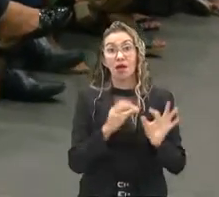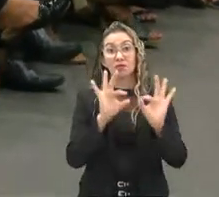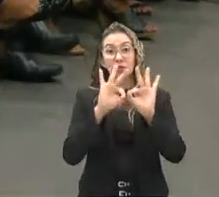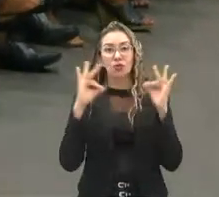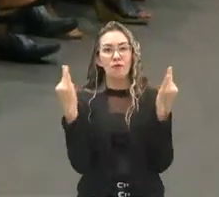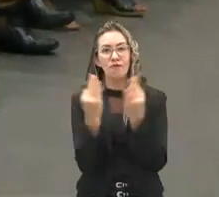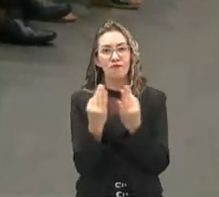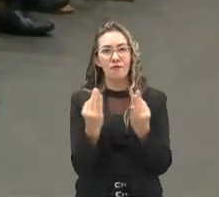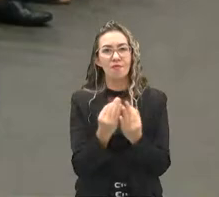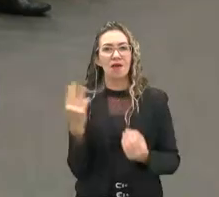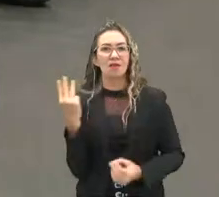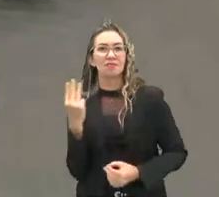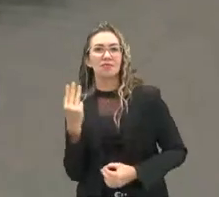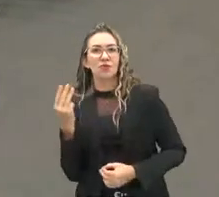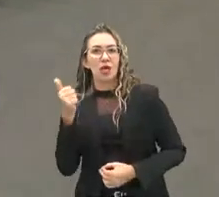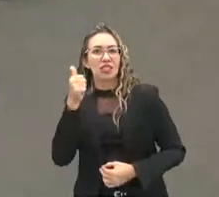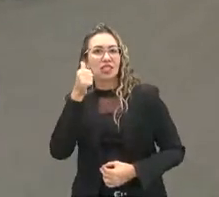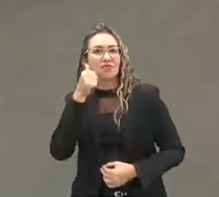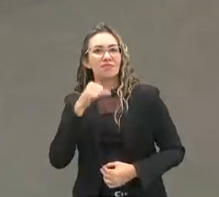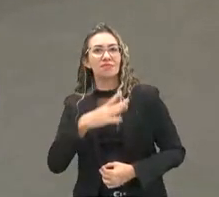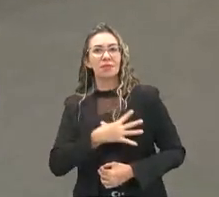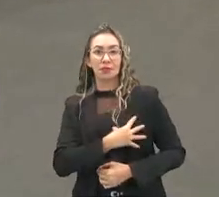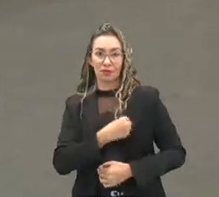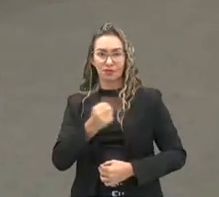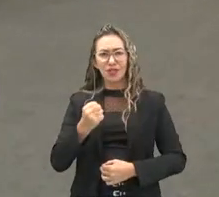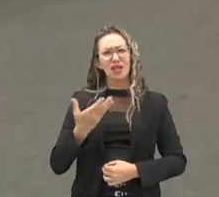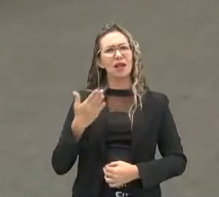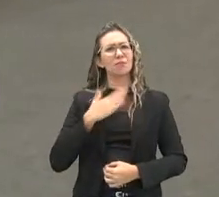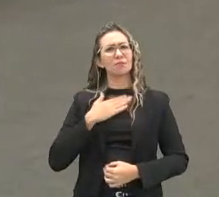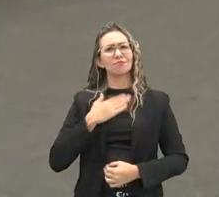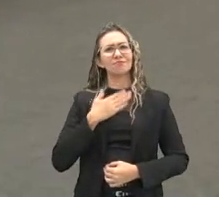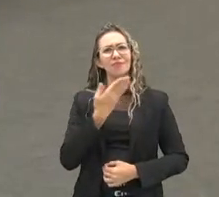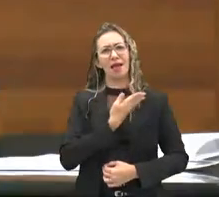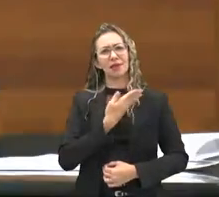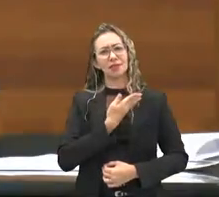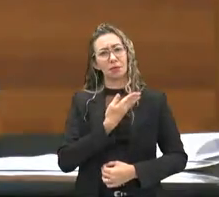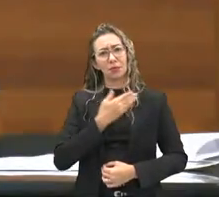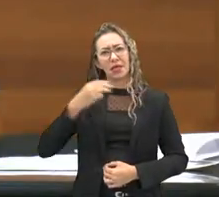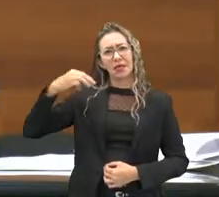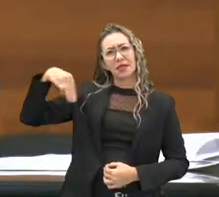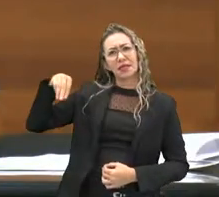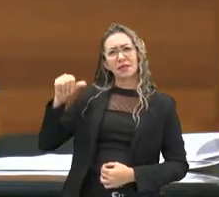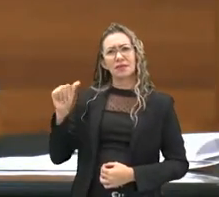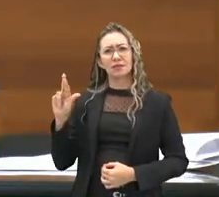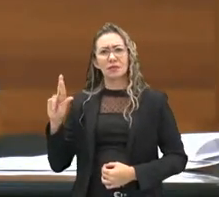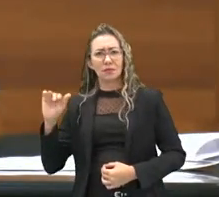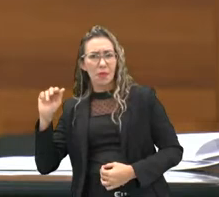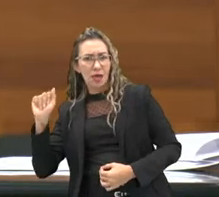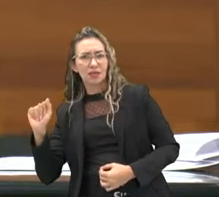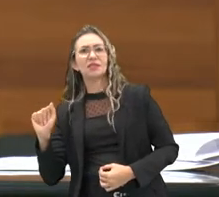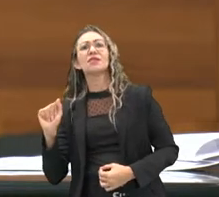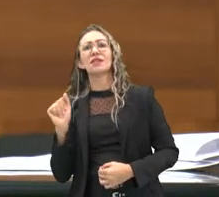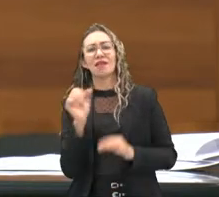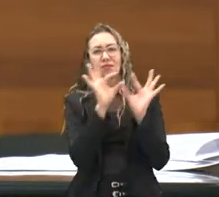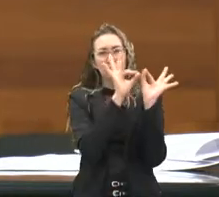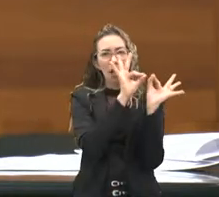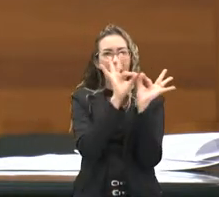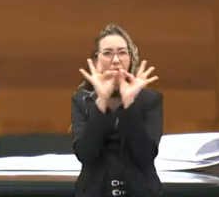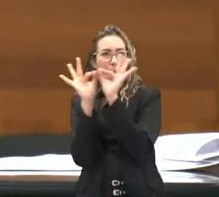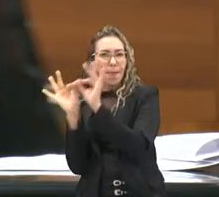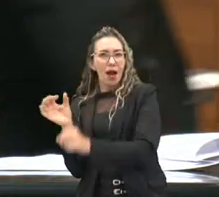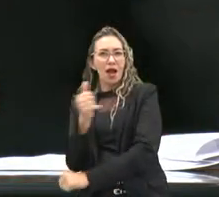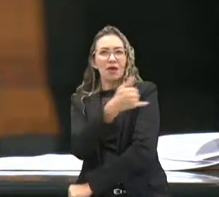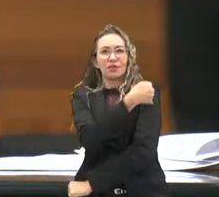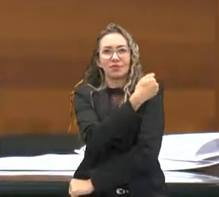3 filhas encantadoras, minhas fraternas amigas, Maria Luísa Miller de Almeida, que nos acompanha nesse instante do Rio de